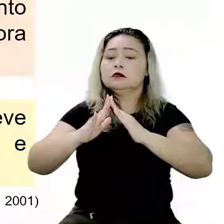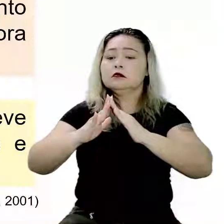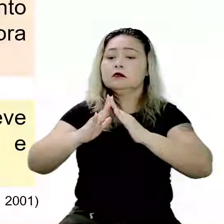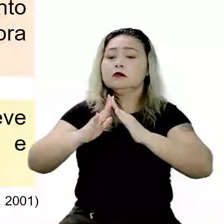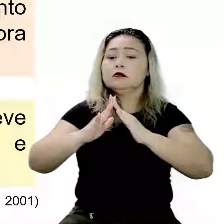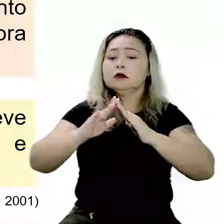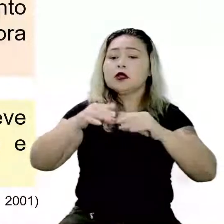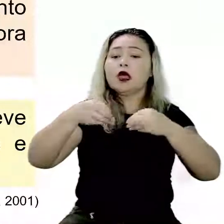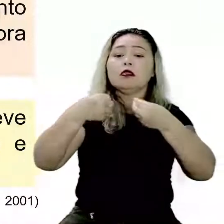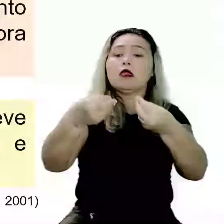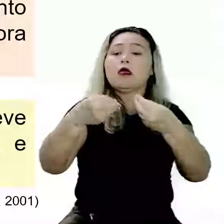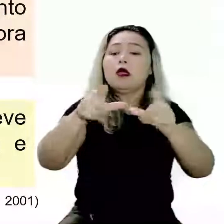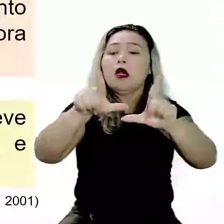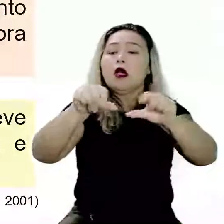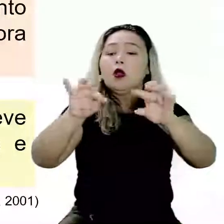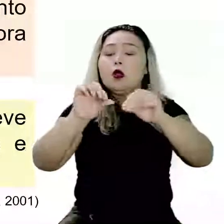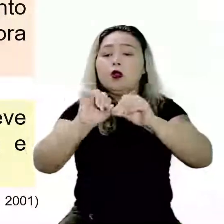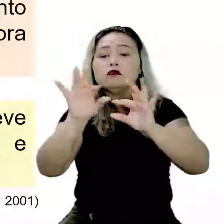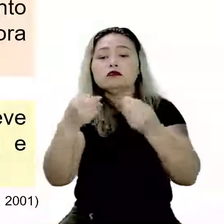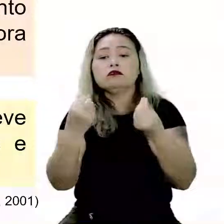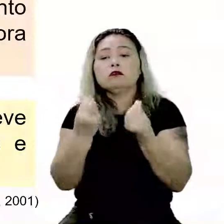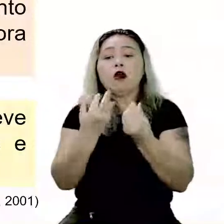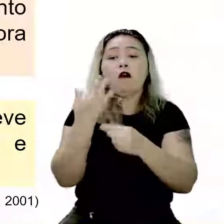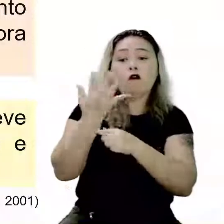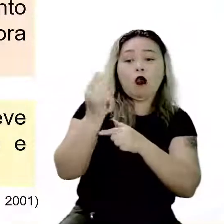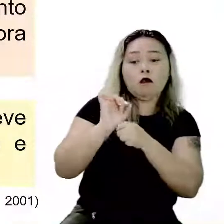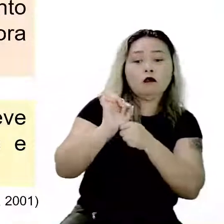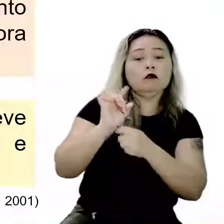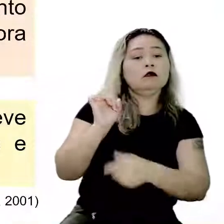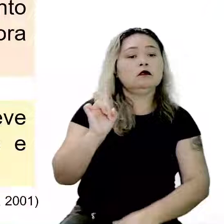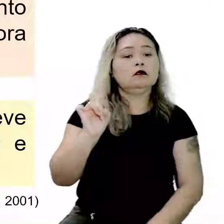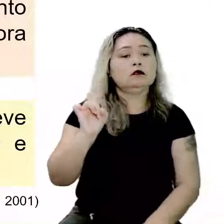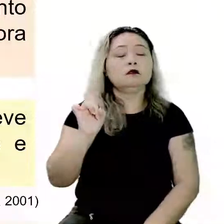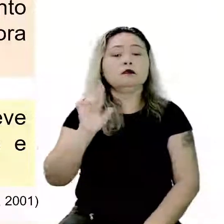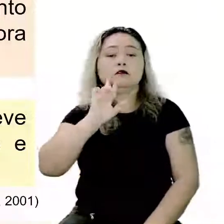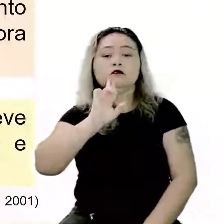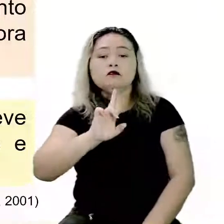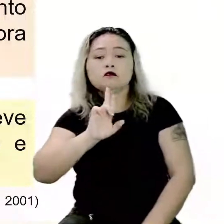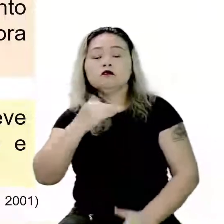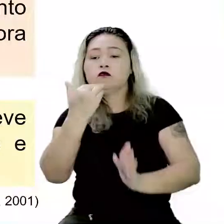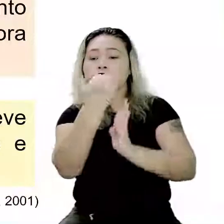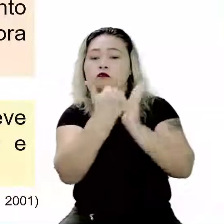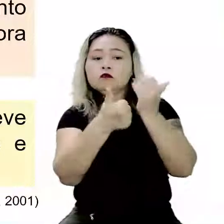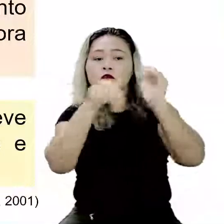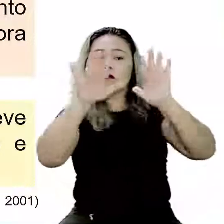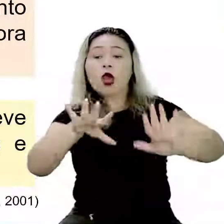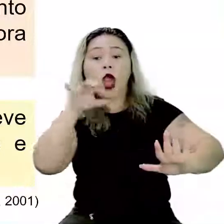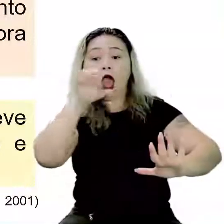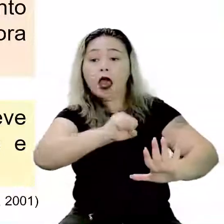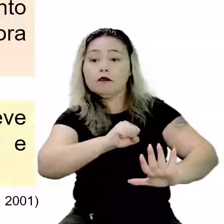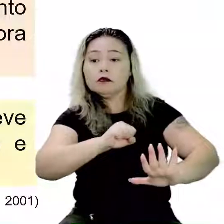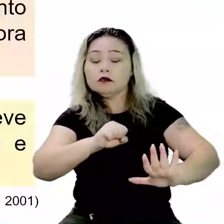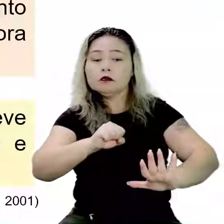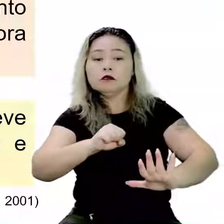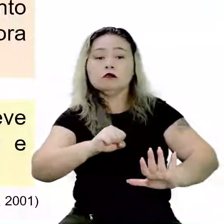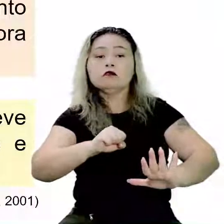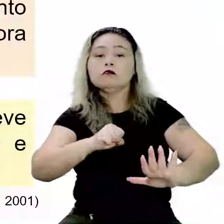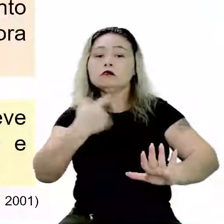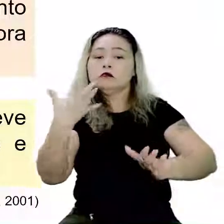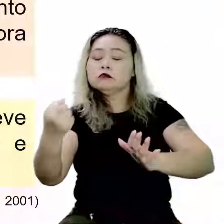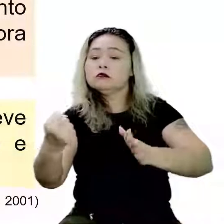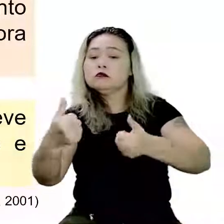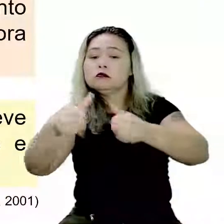lote de terra que era um dado mesmo dentro da formalidade, ok? E respondeu com um programa de assentamento rápido,